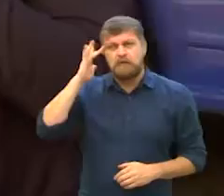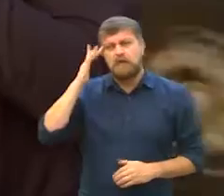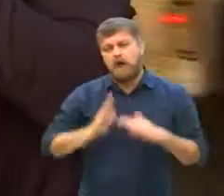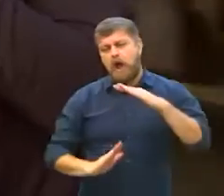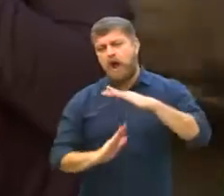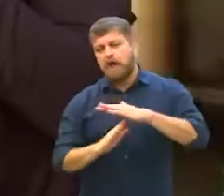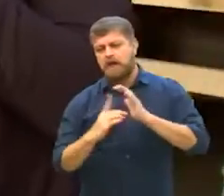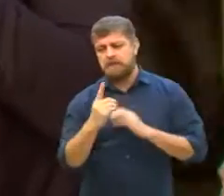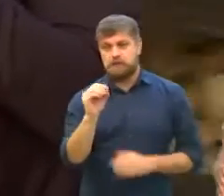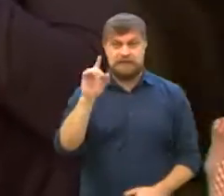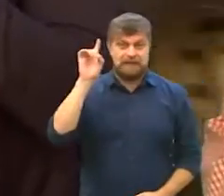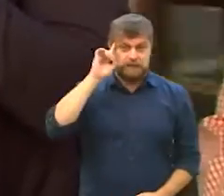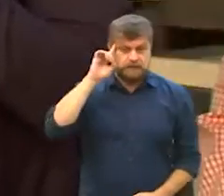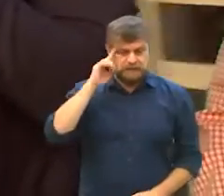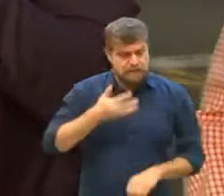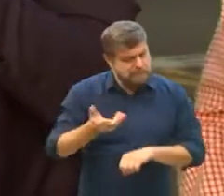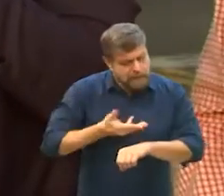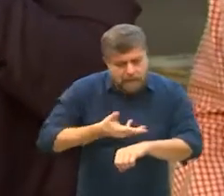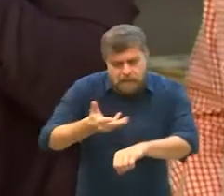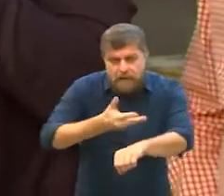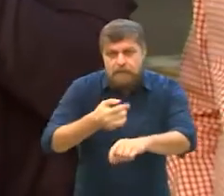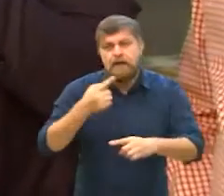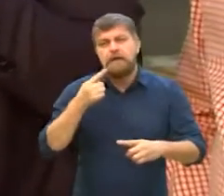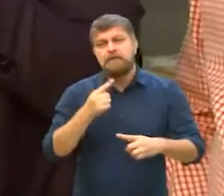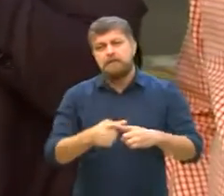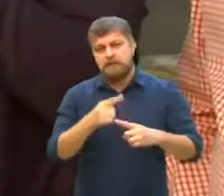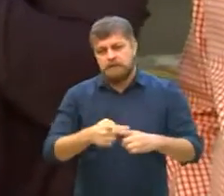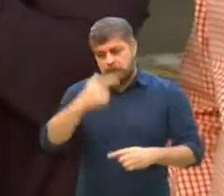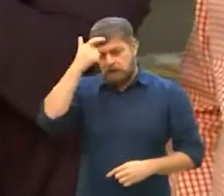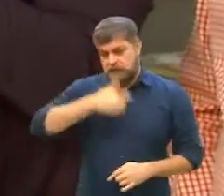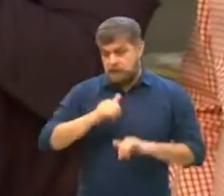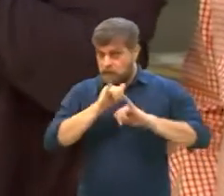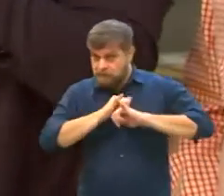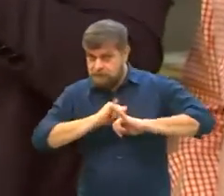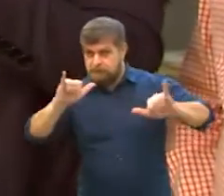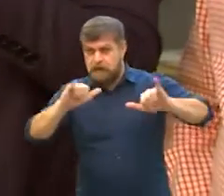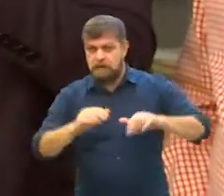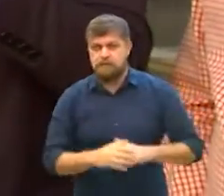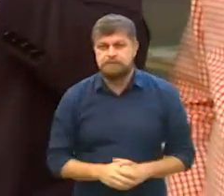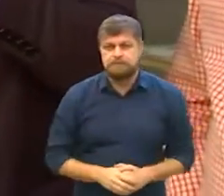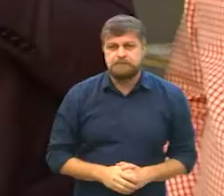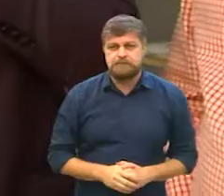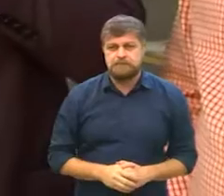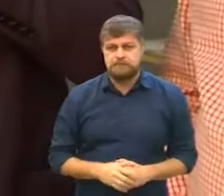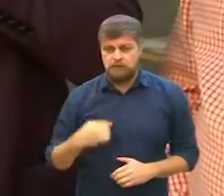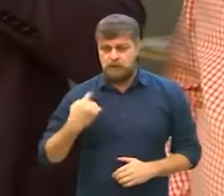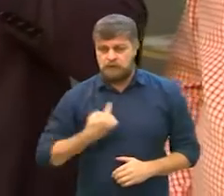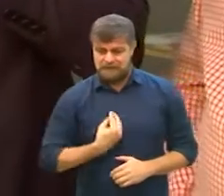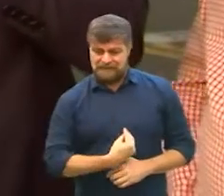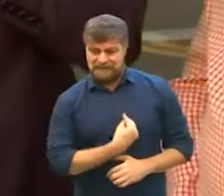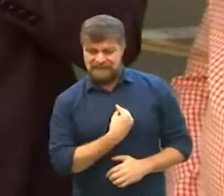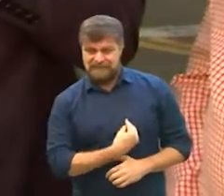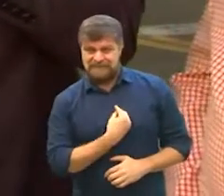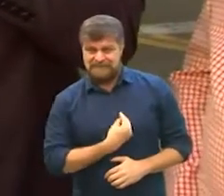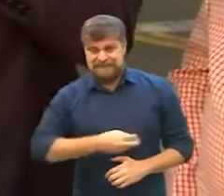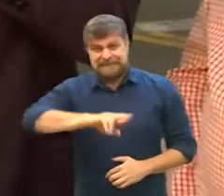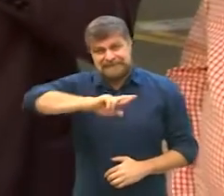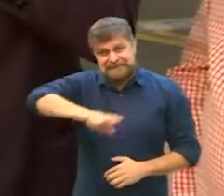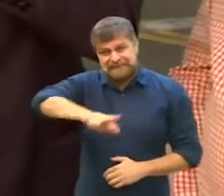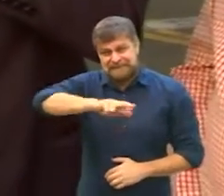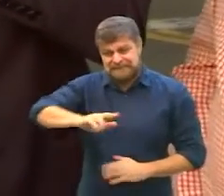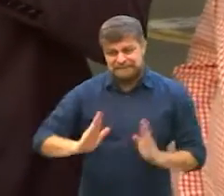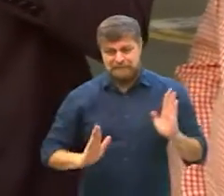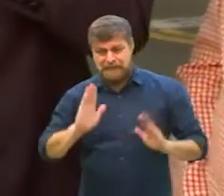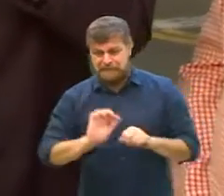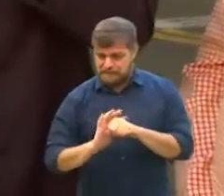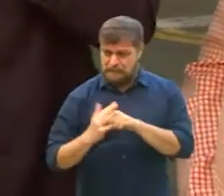breve. Eu acho que não passa de 10 dias, viu? É muito rápido porque é o que eu falo para você. Nós estamos vivendo um